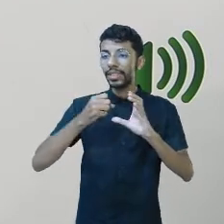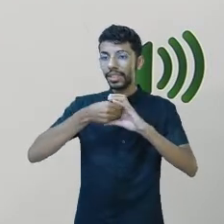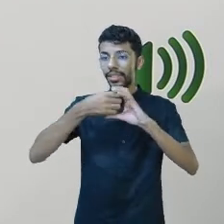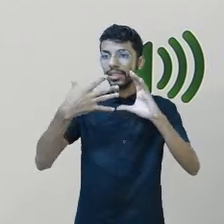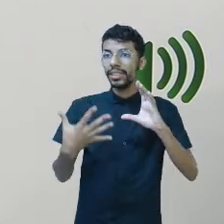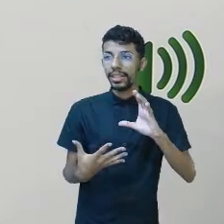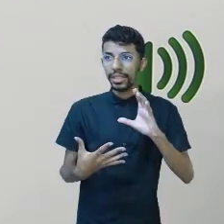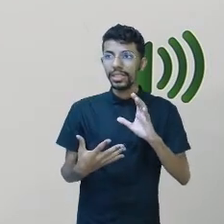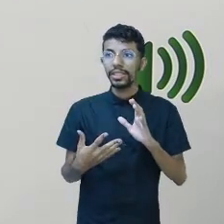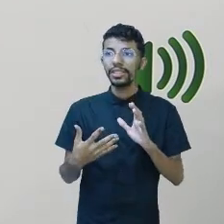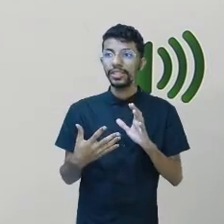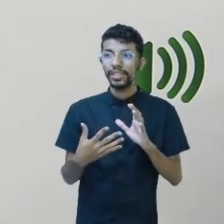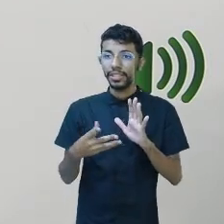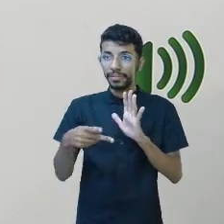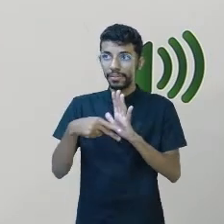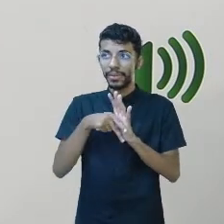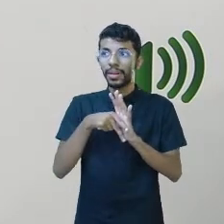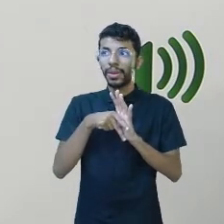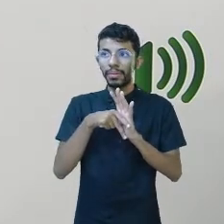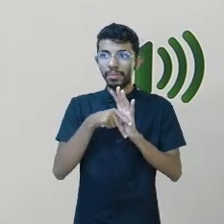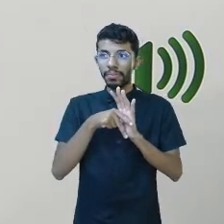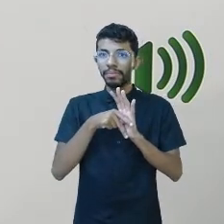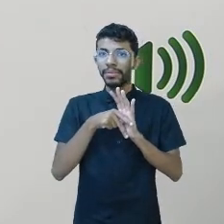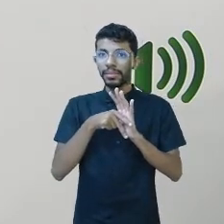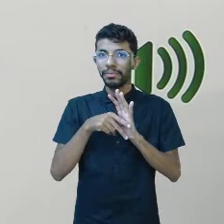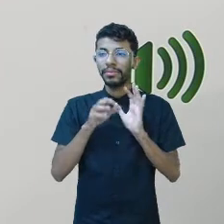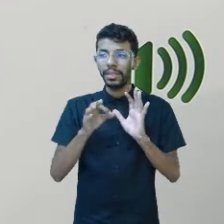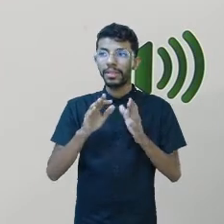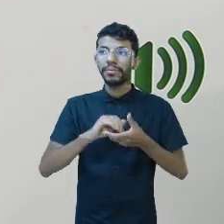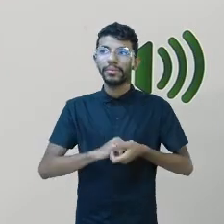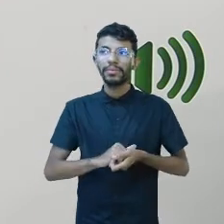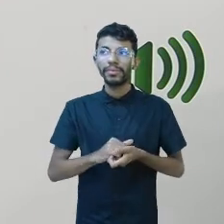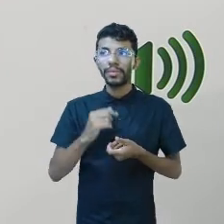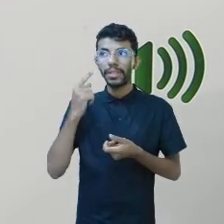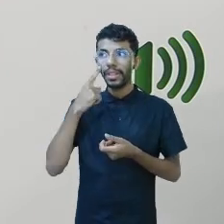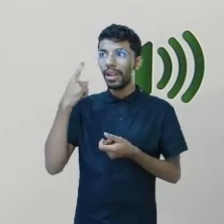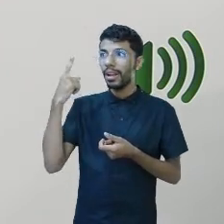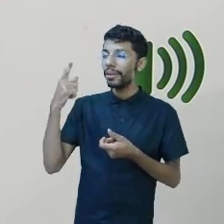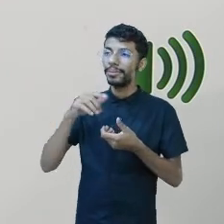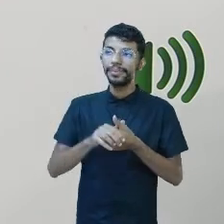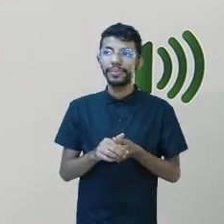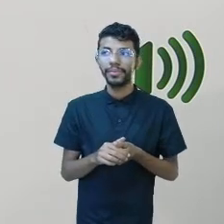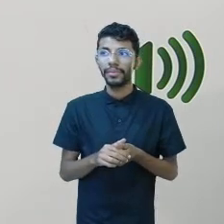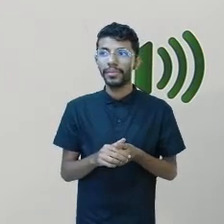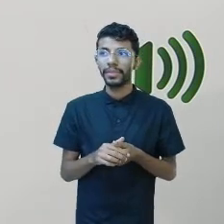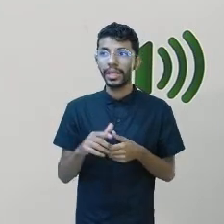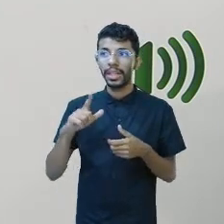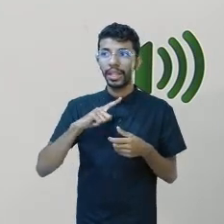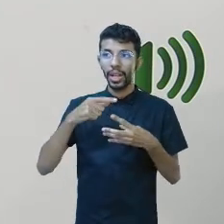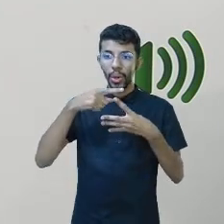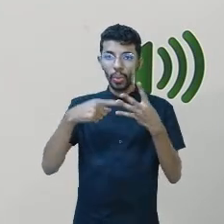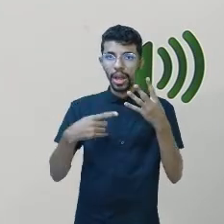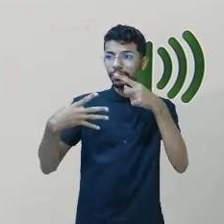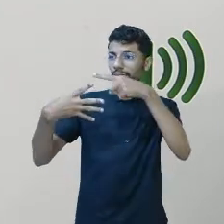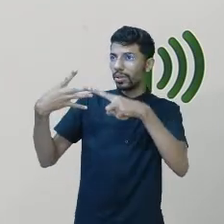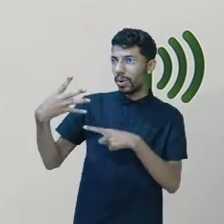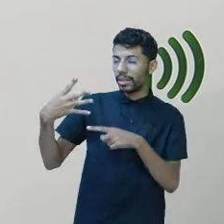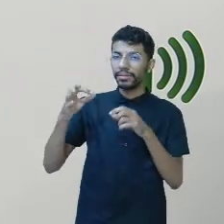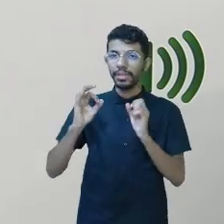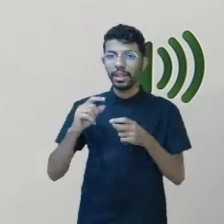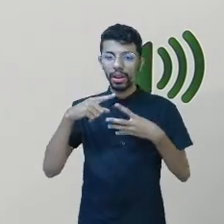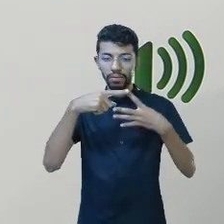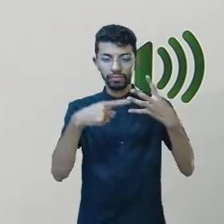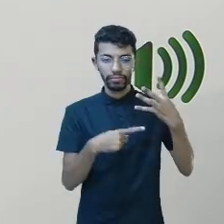características peculiares, particulares a eles. Vamos lá. Temos 4 aqui, mais 4. Vamos